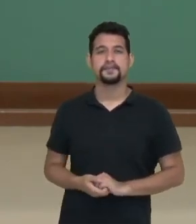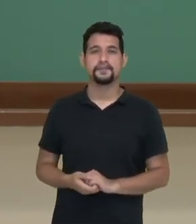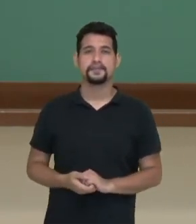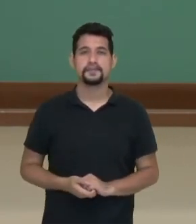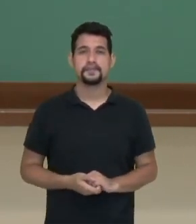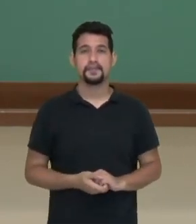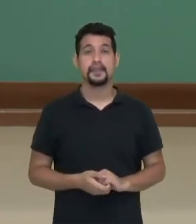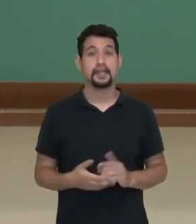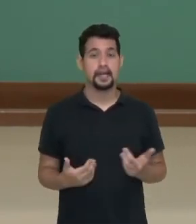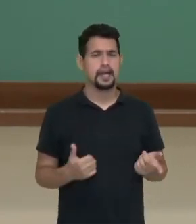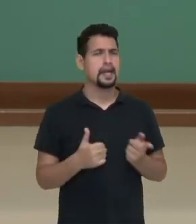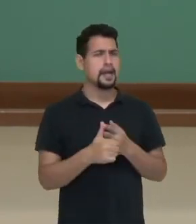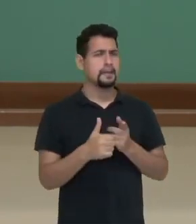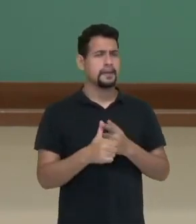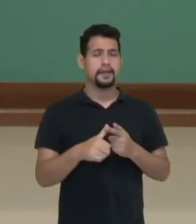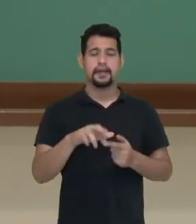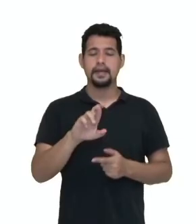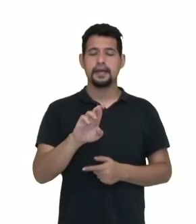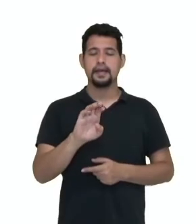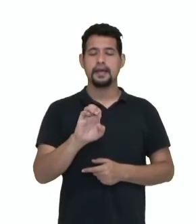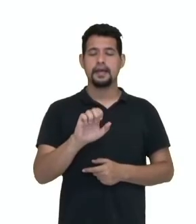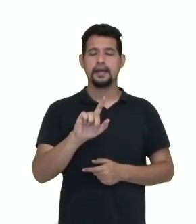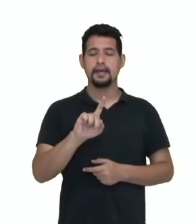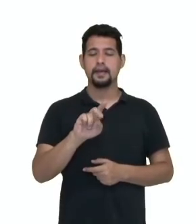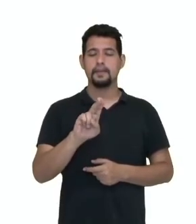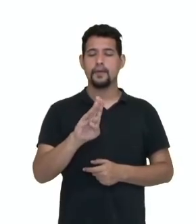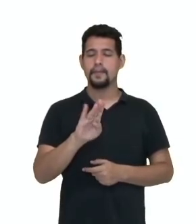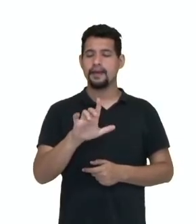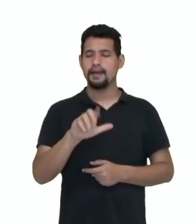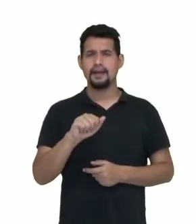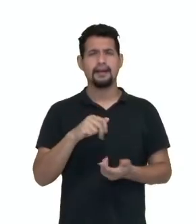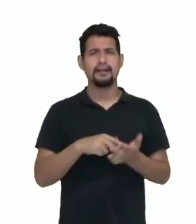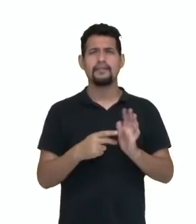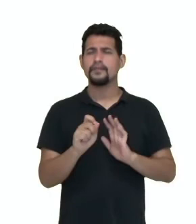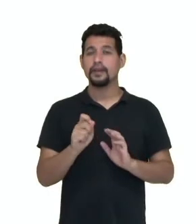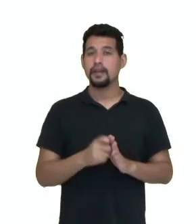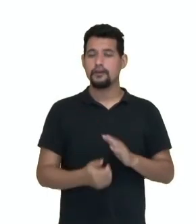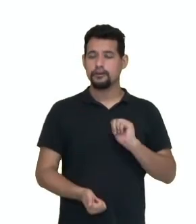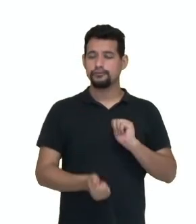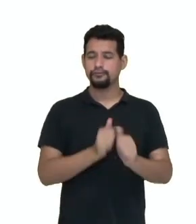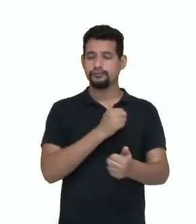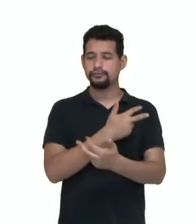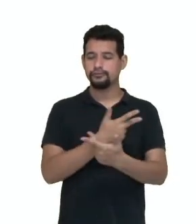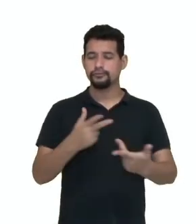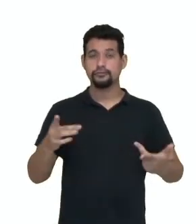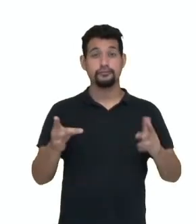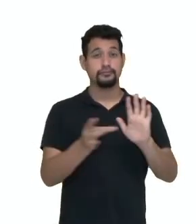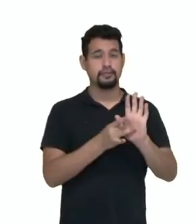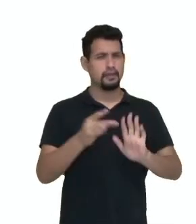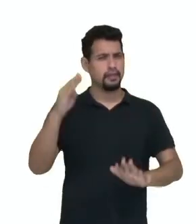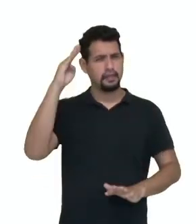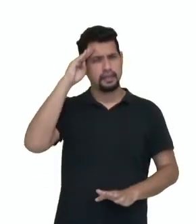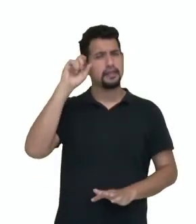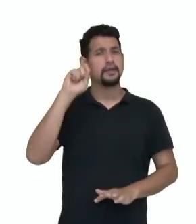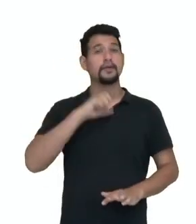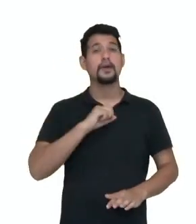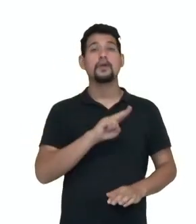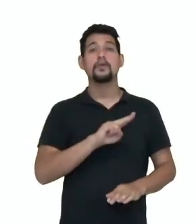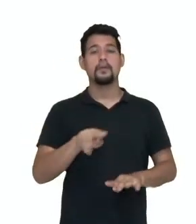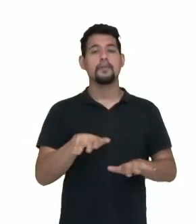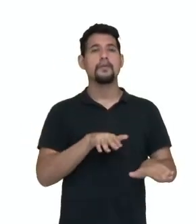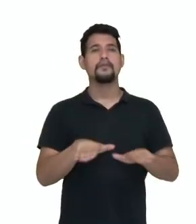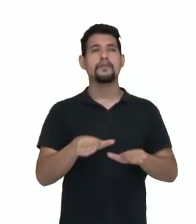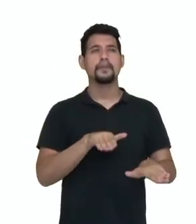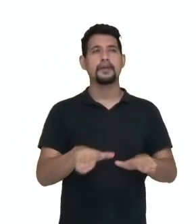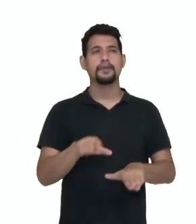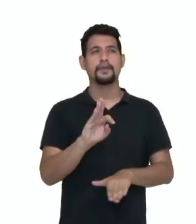Durante a Primeira República, nós vamos ter entre os jovens oficiais do Exército surgiu um grande movimento. Esse movimento foi chamado de